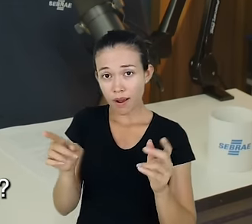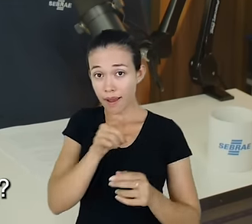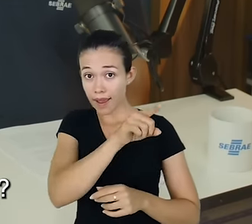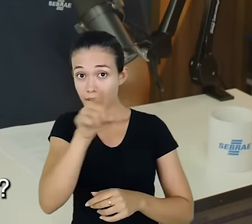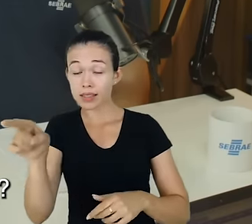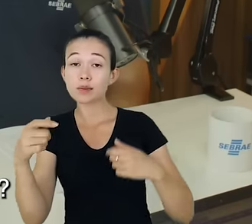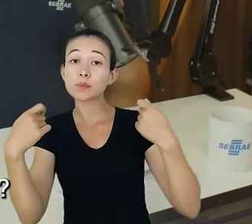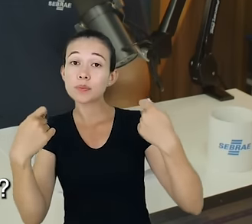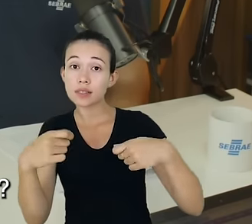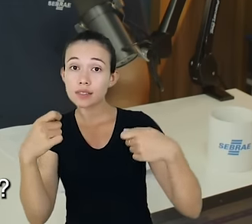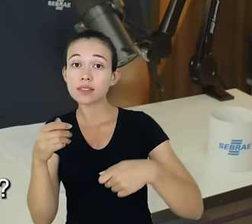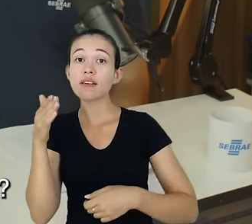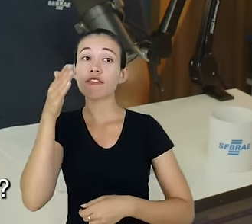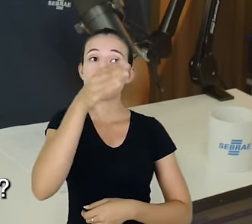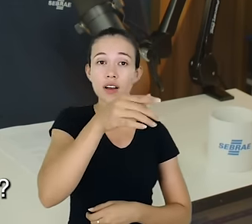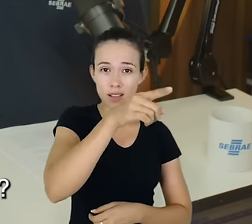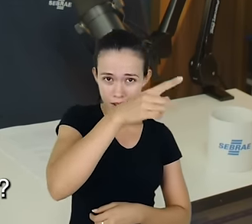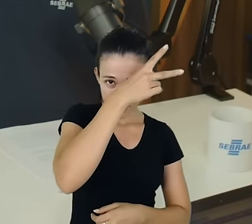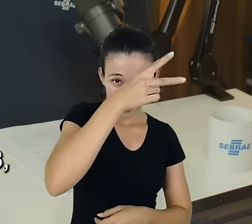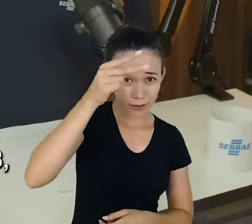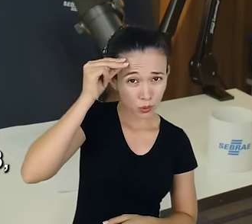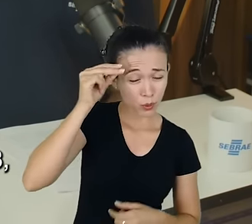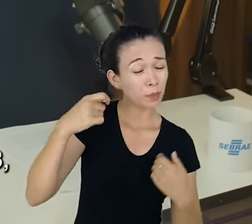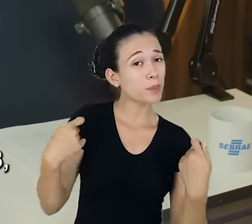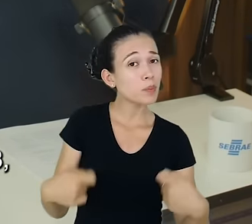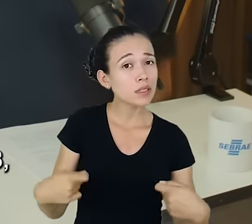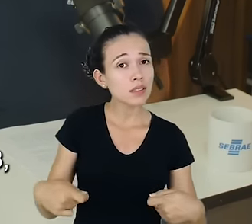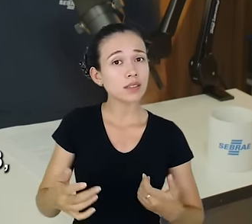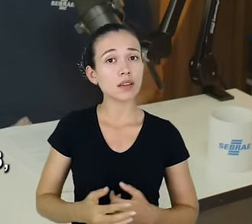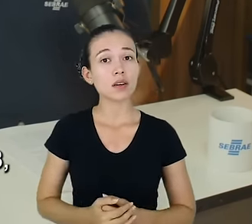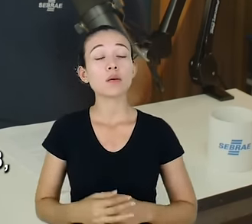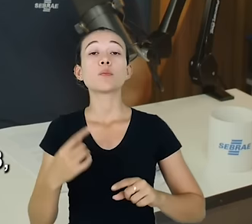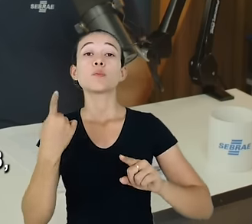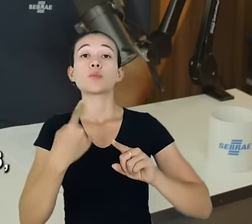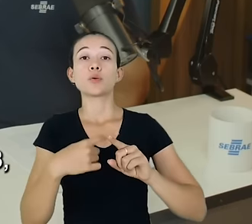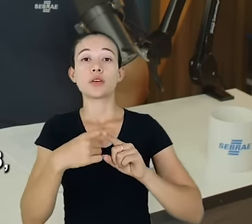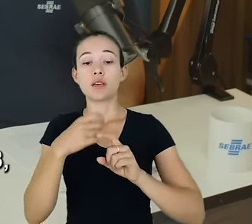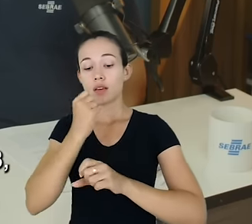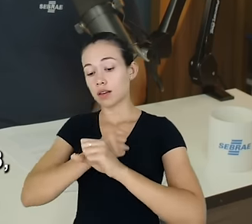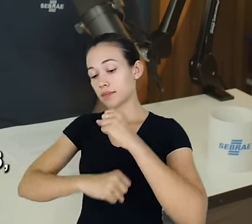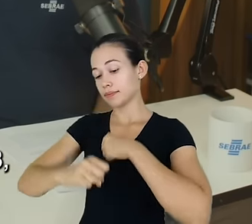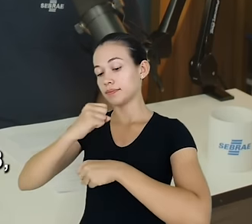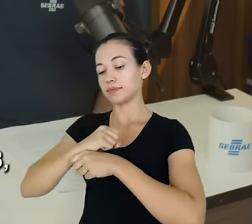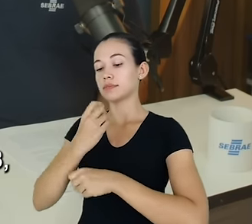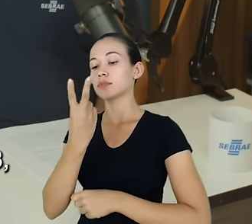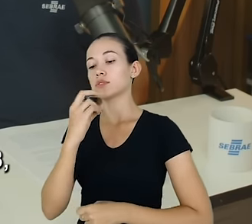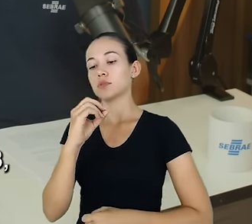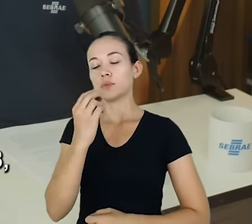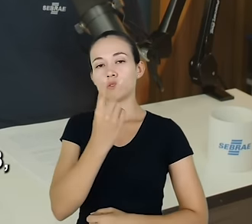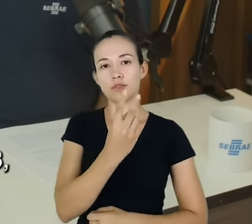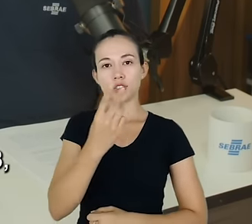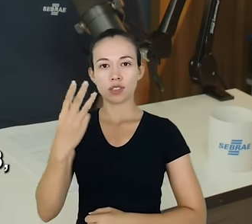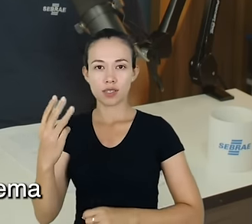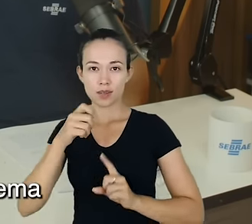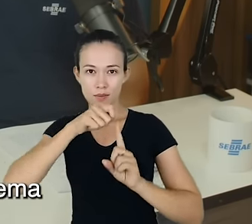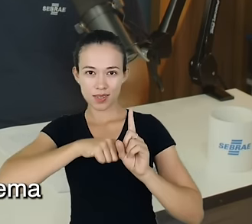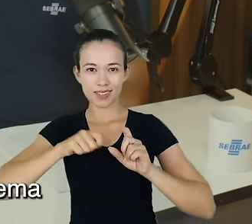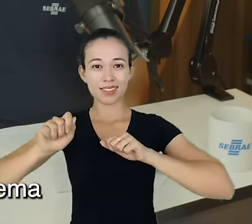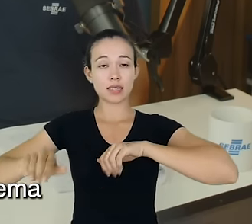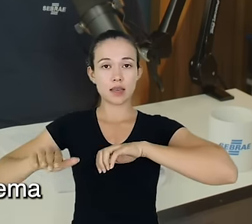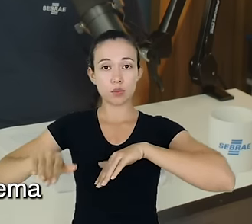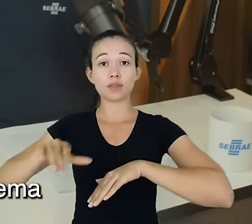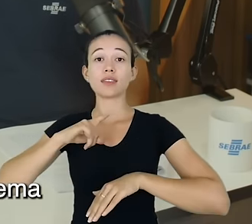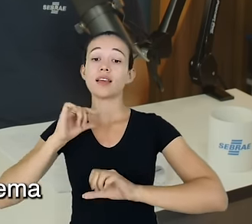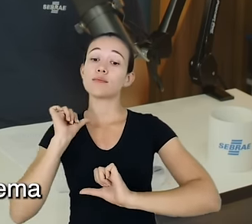precisam ir até a prefeitura né porque em setembro agora de 2023 teve uma mudança para os